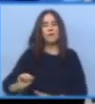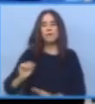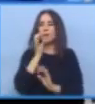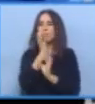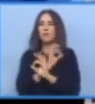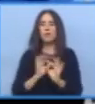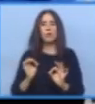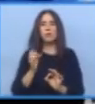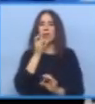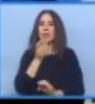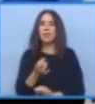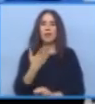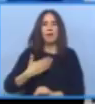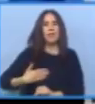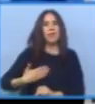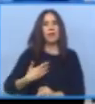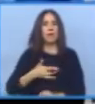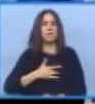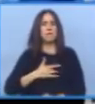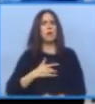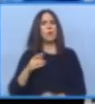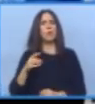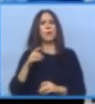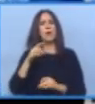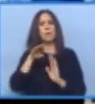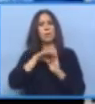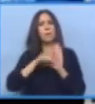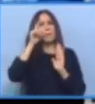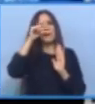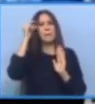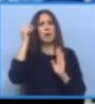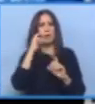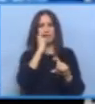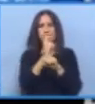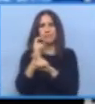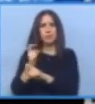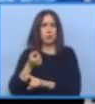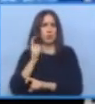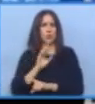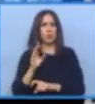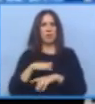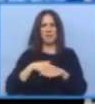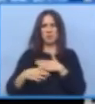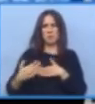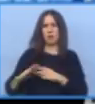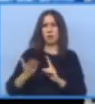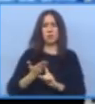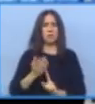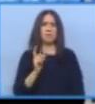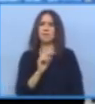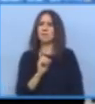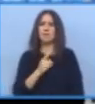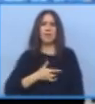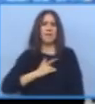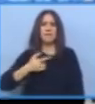misericordioso, é amor. E, portanto, não é um Big Brother que anda a espiar-nos para ver se nós fizemos uma coisa mal e nos castiga. Não, Ele